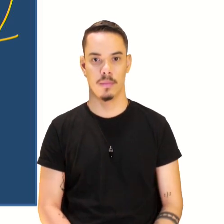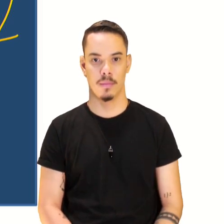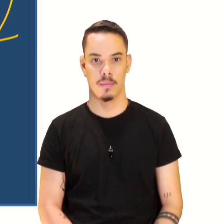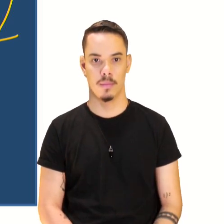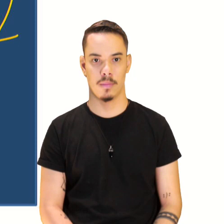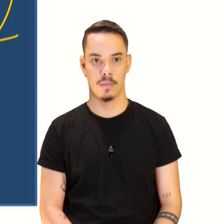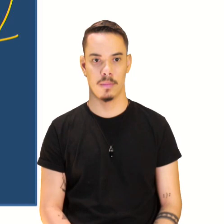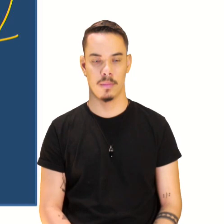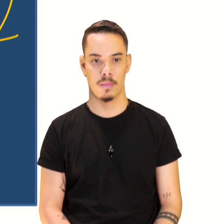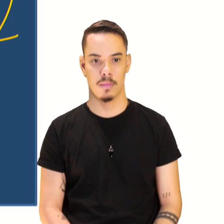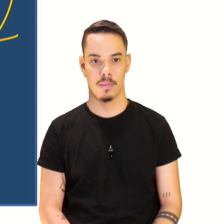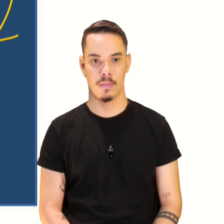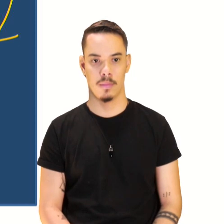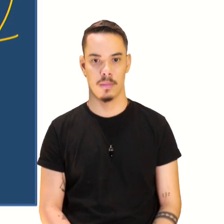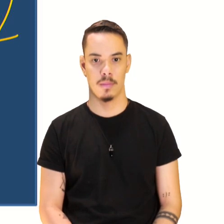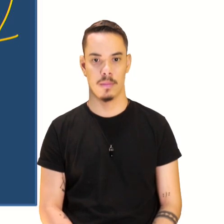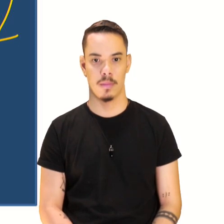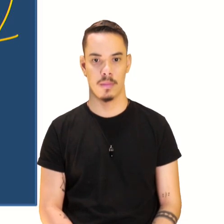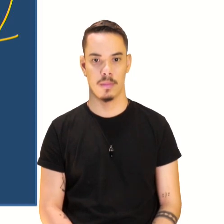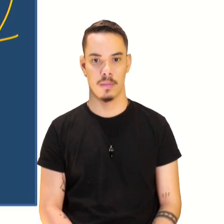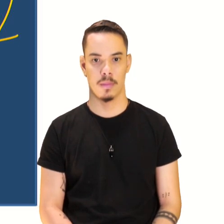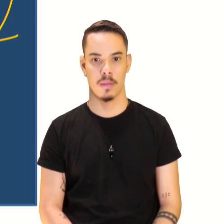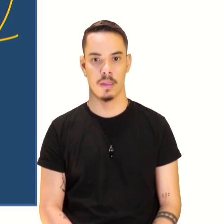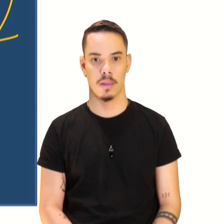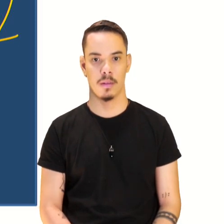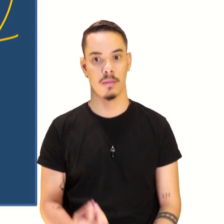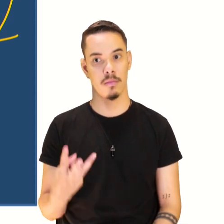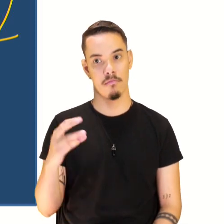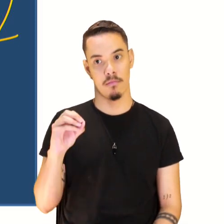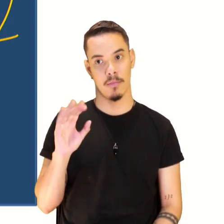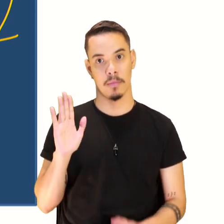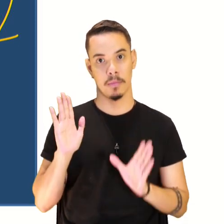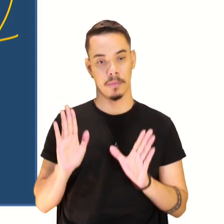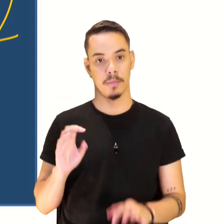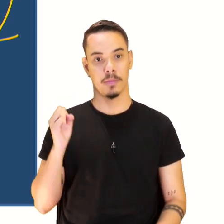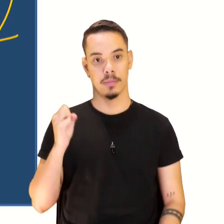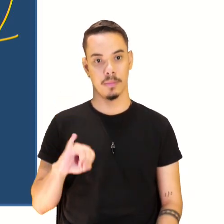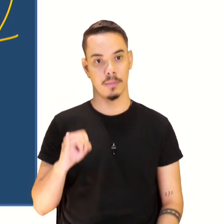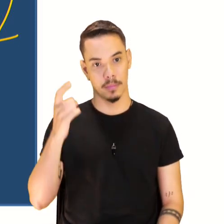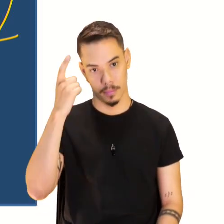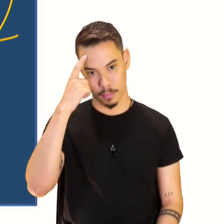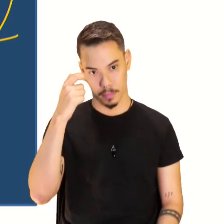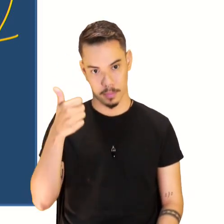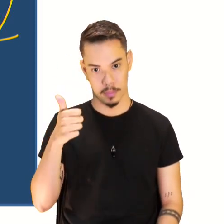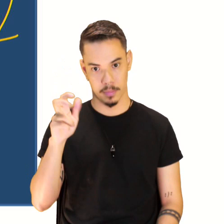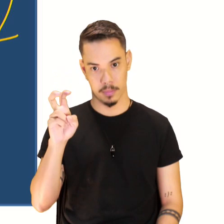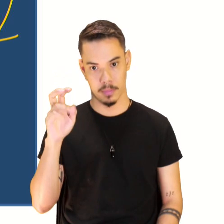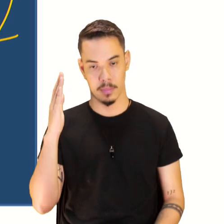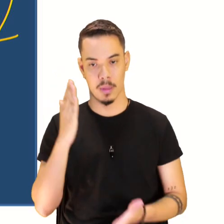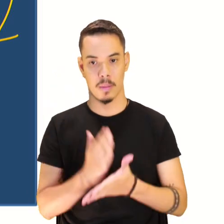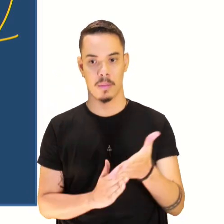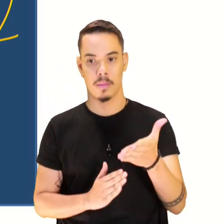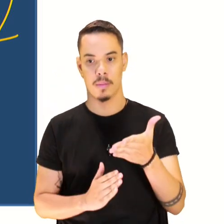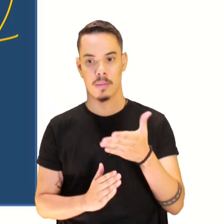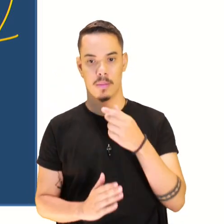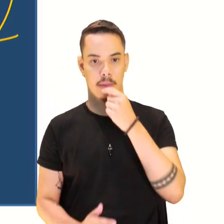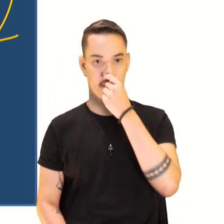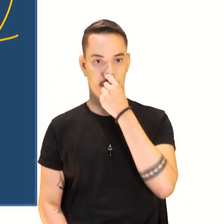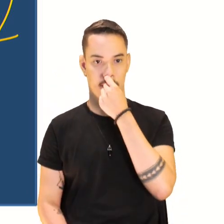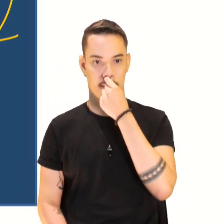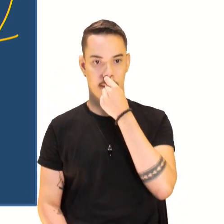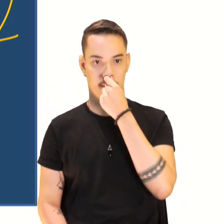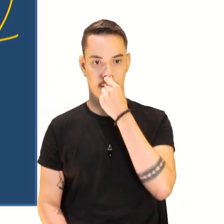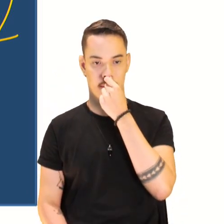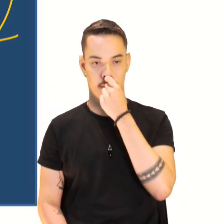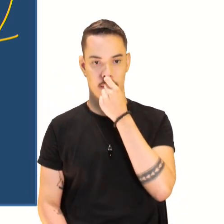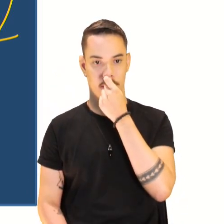não é o dobro Então não é 30 né Mas se a gente pensar no 15 mais a metade dele já passa